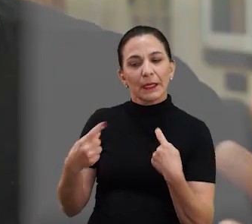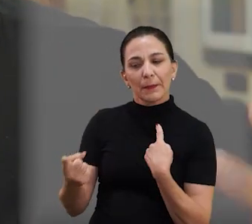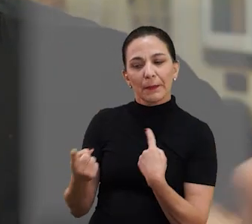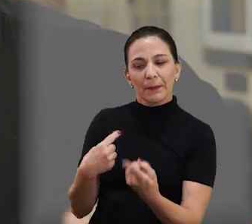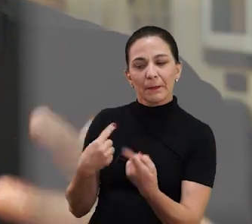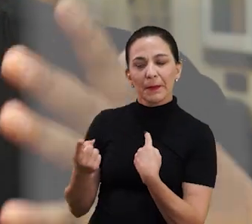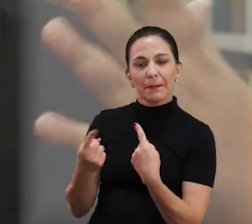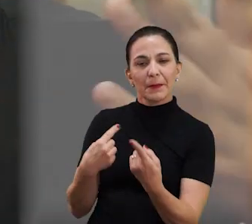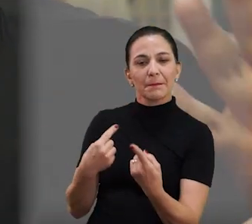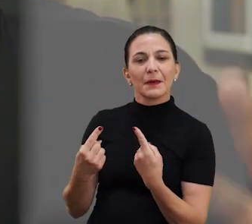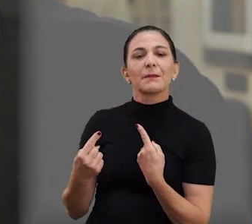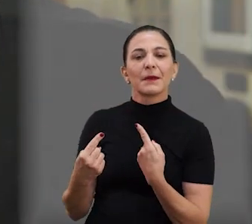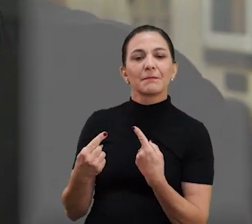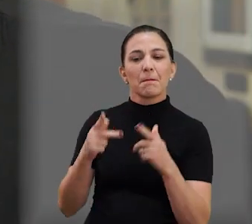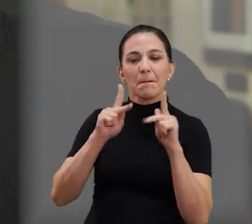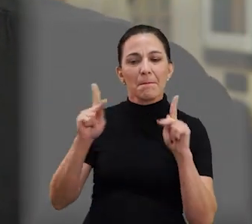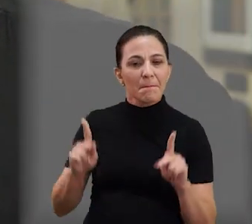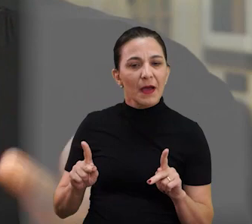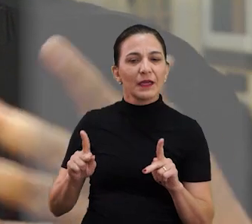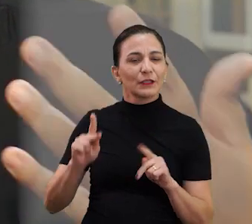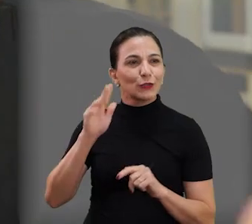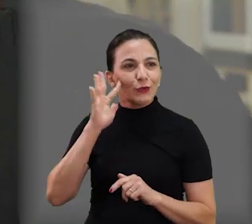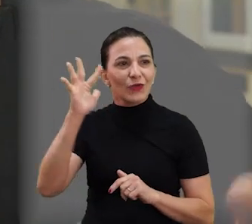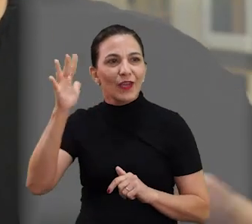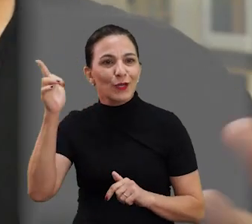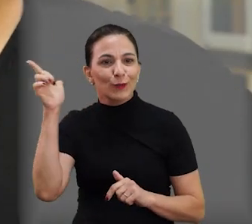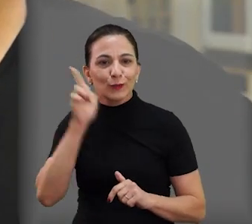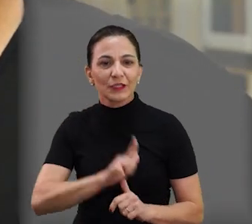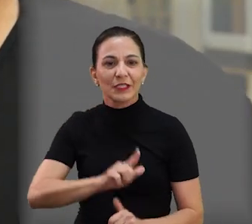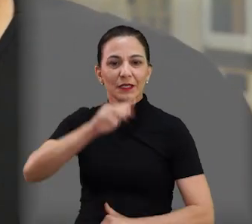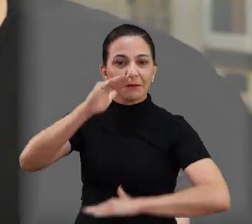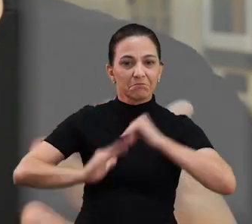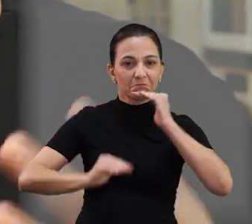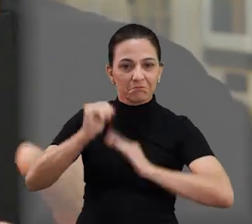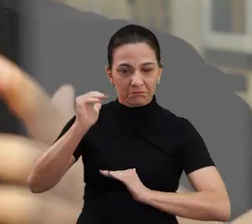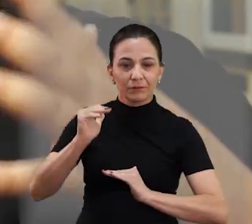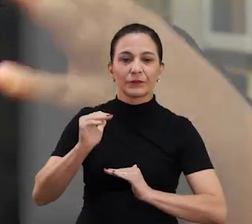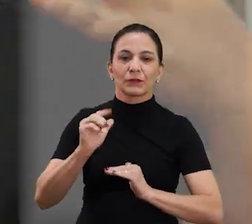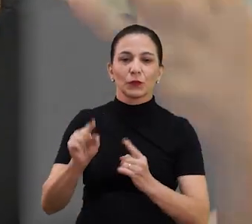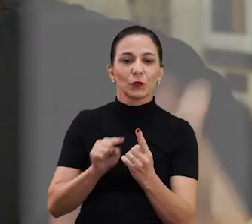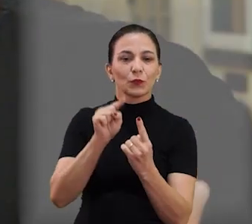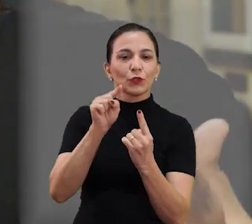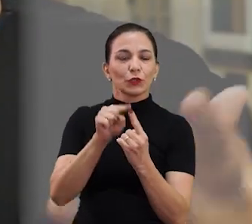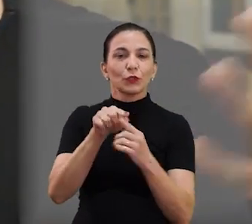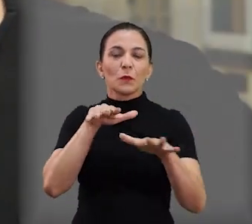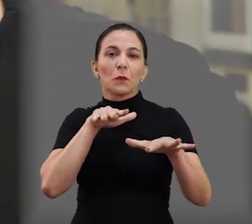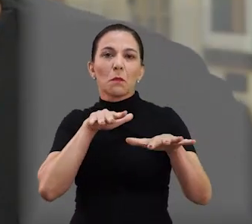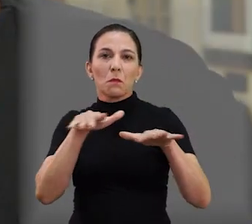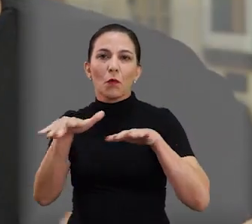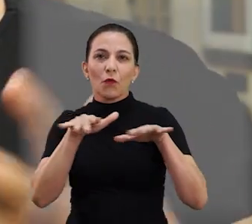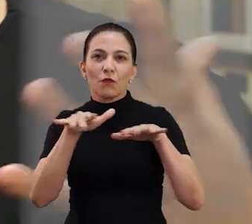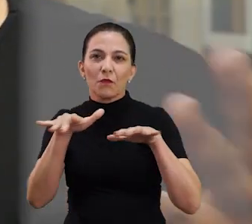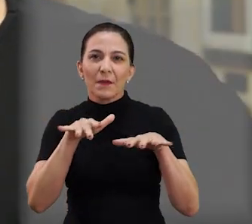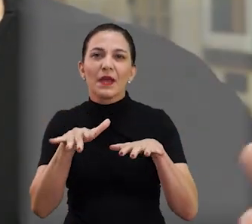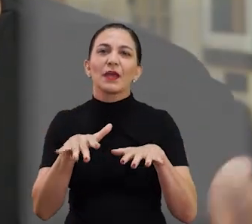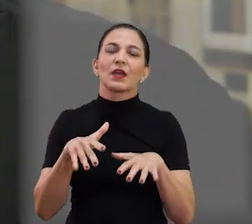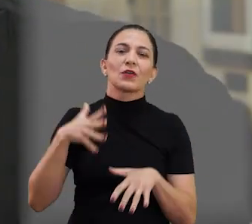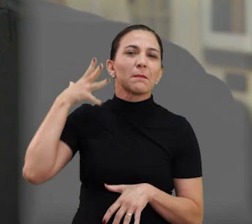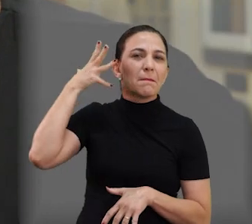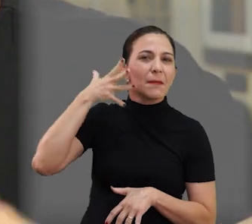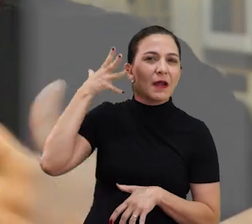escala dialogar com as pessoas e buscar paz tão sonhada né porque nós precisamos o intuito de tudo isso todas essas